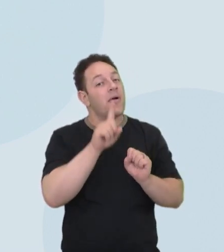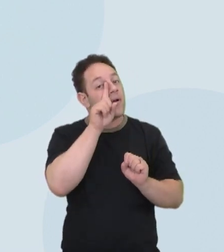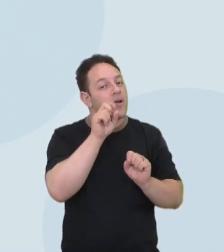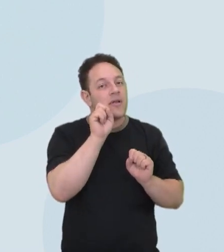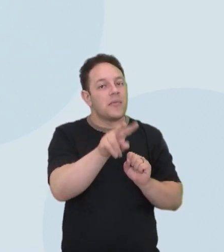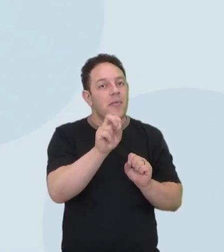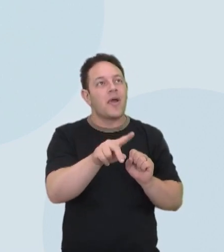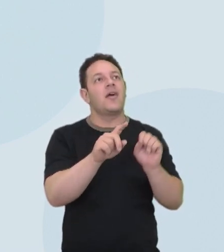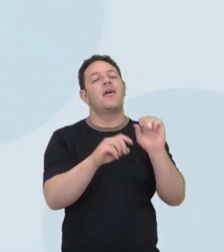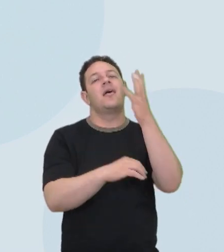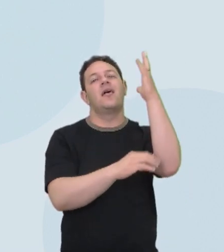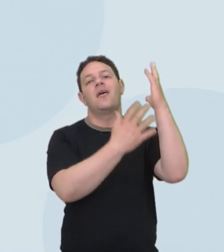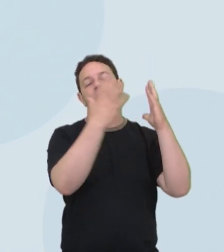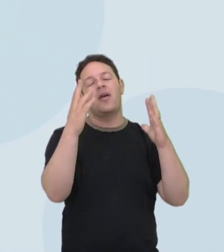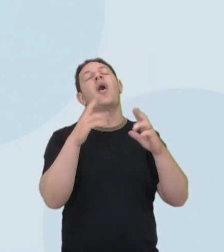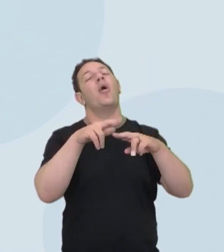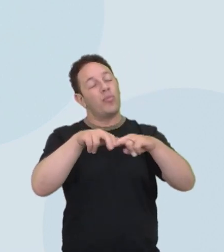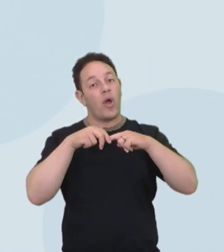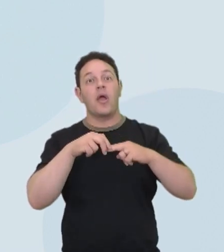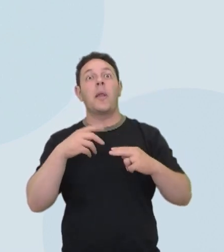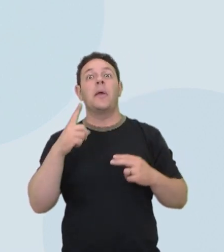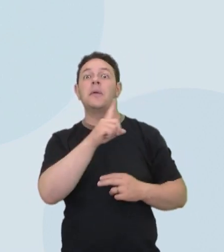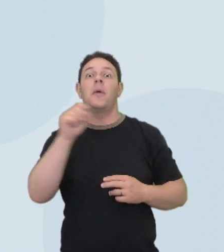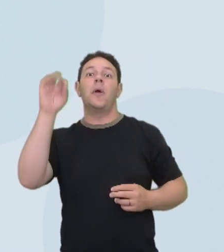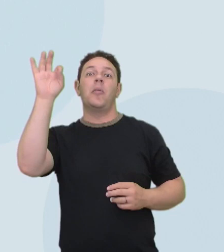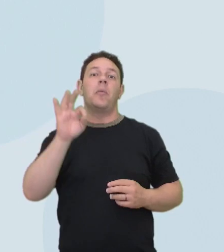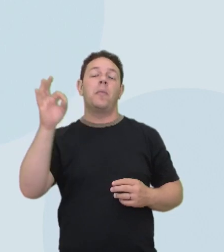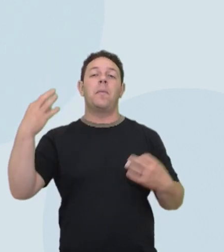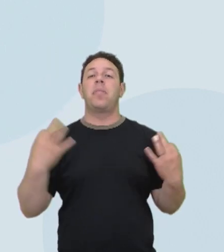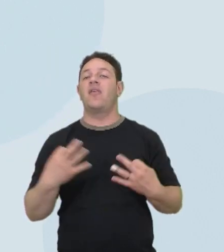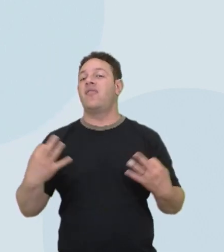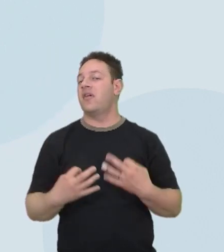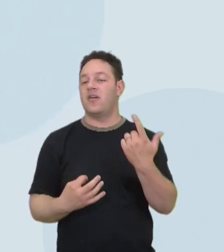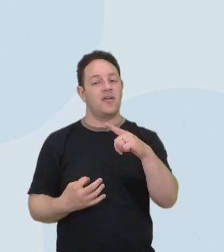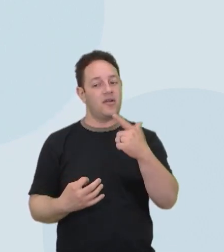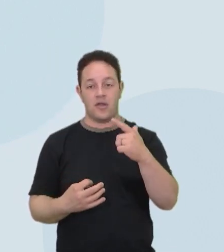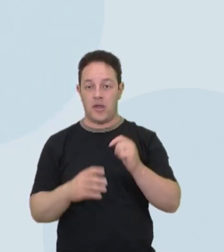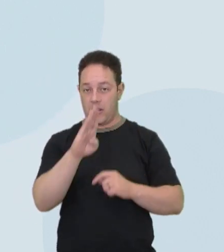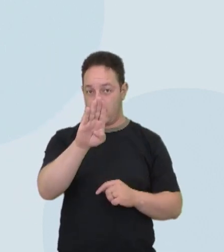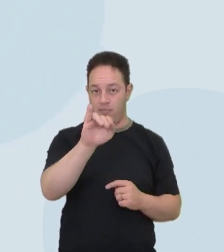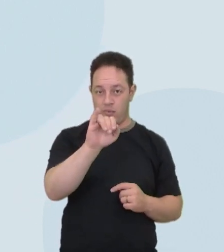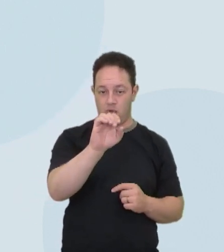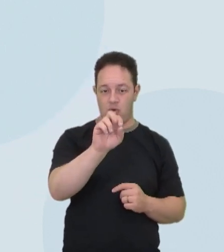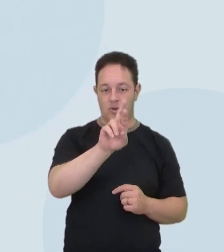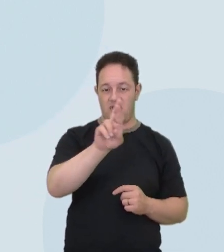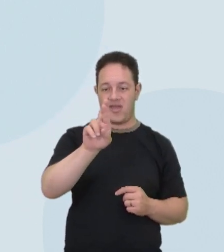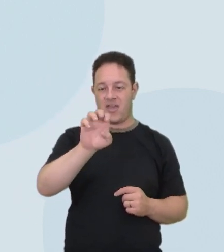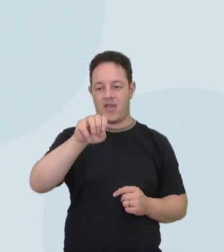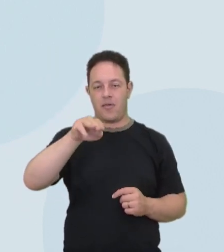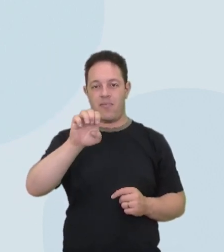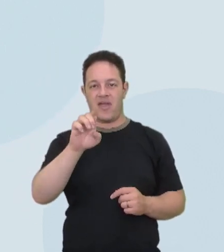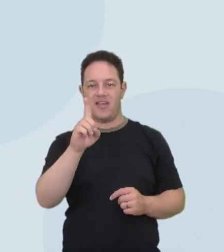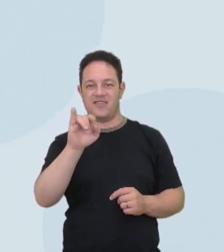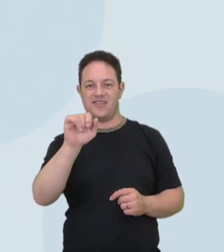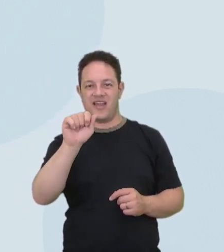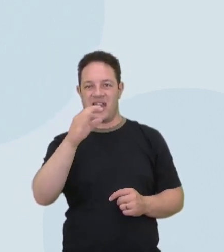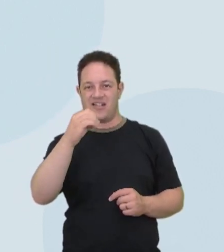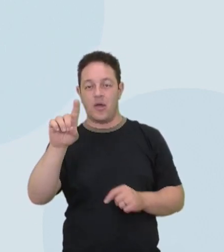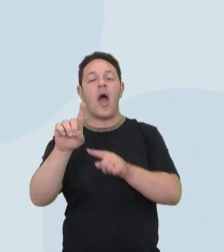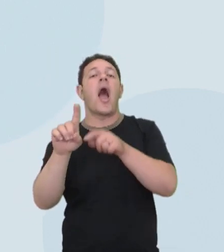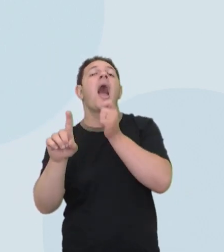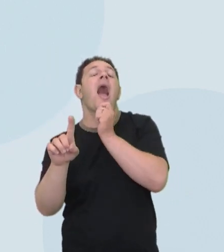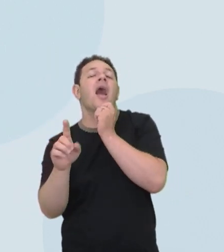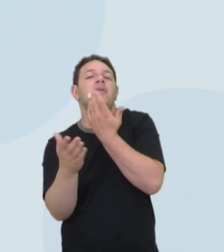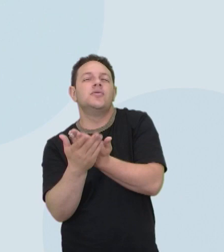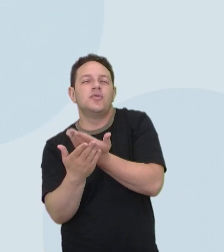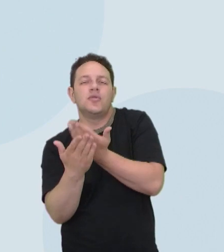meio ambiente. Então, por isso, né, quando a gente fala de um processo de biorremediação, ainda é um método em evolução e que precisa sempre